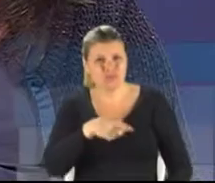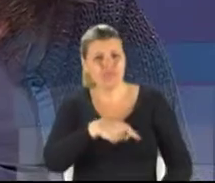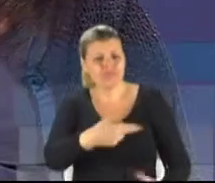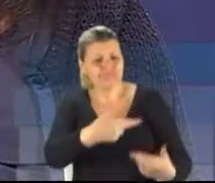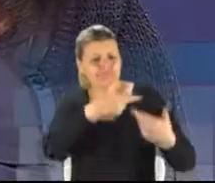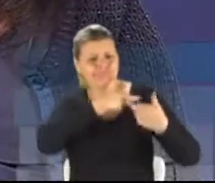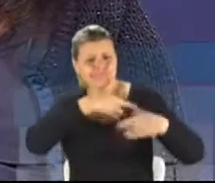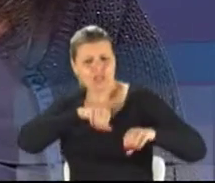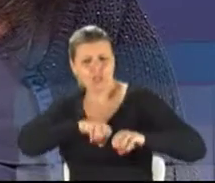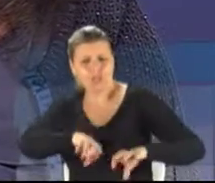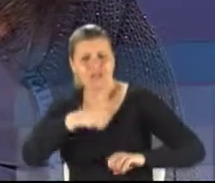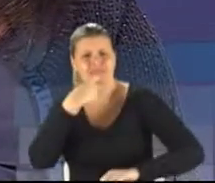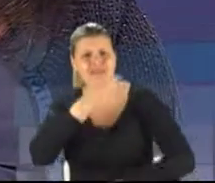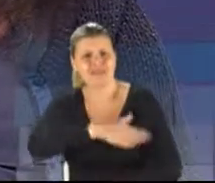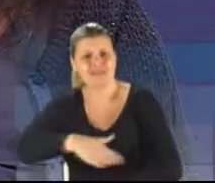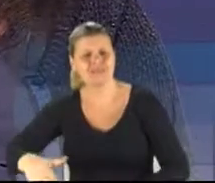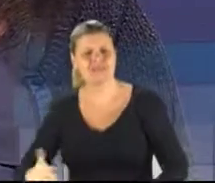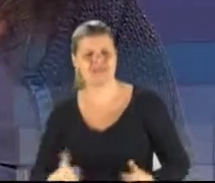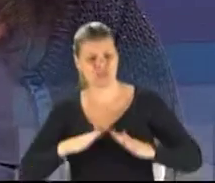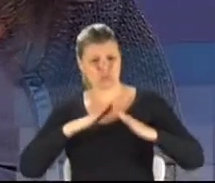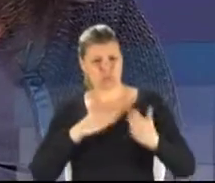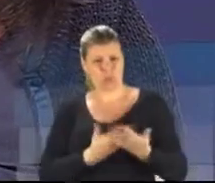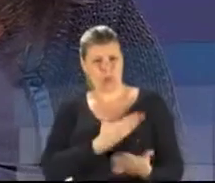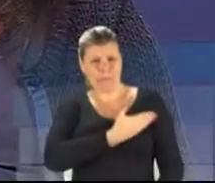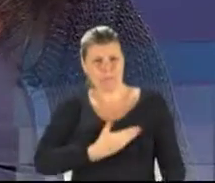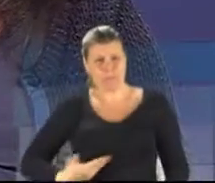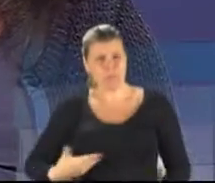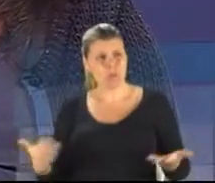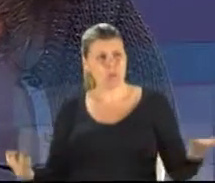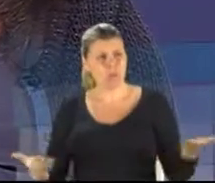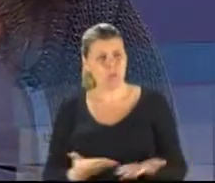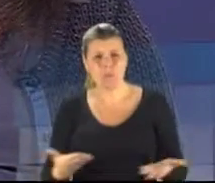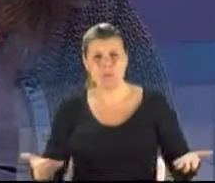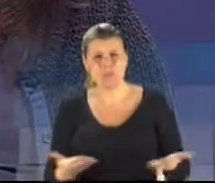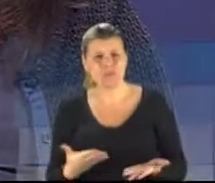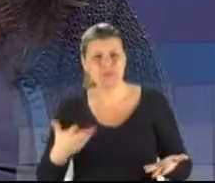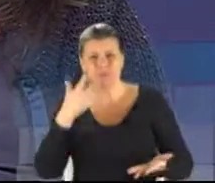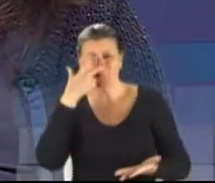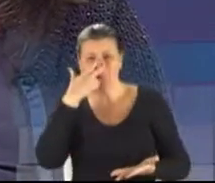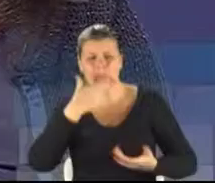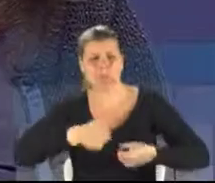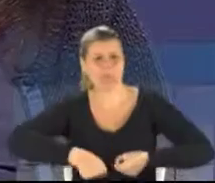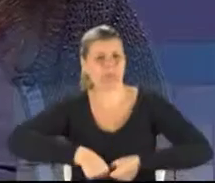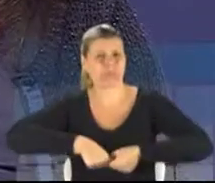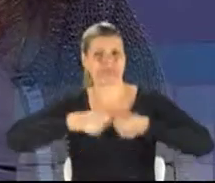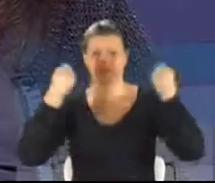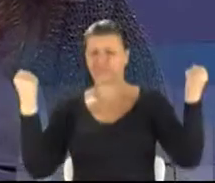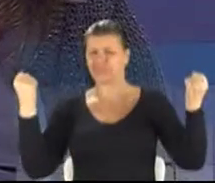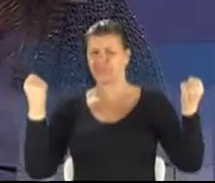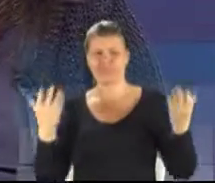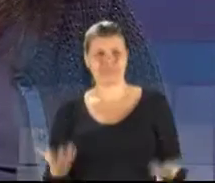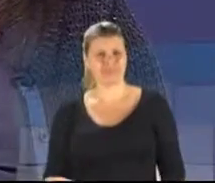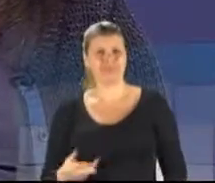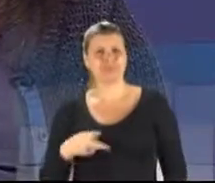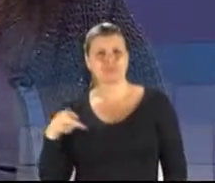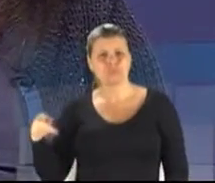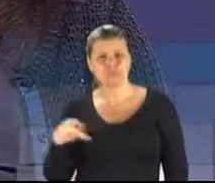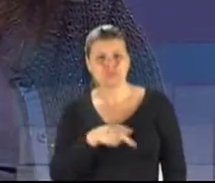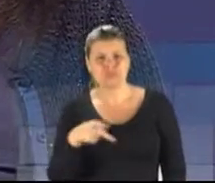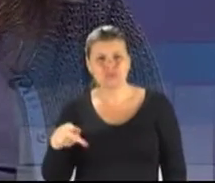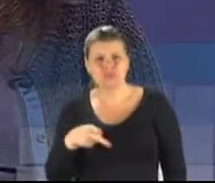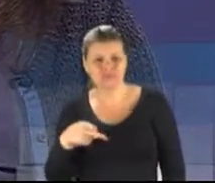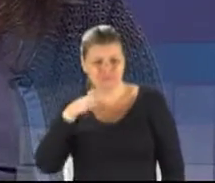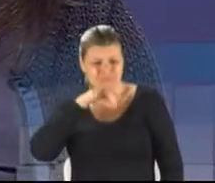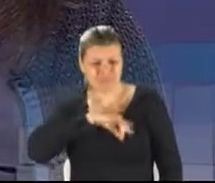crianças a escola pública tá completamente eh desmantelada os os professores ganham R